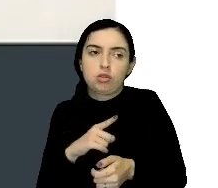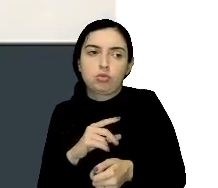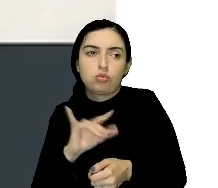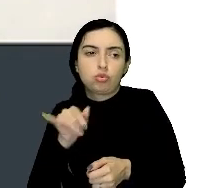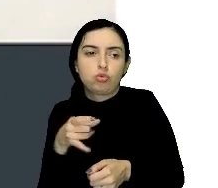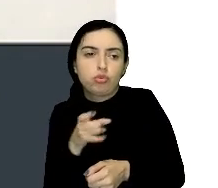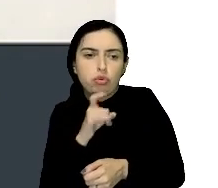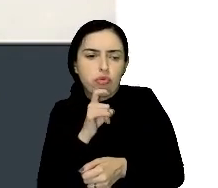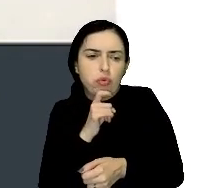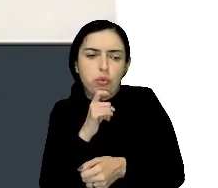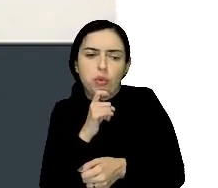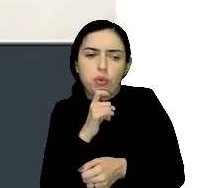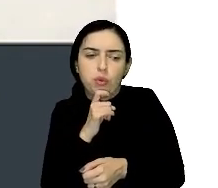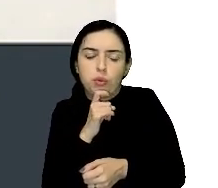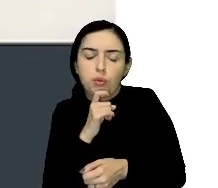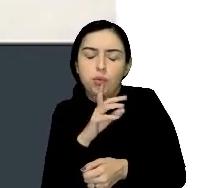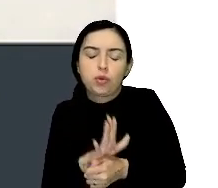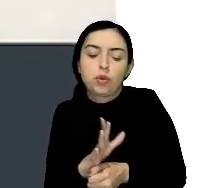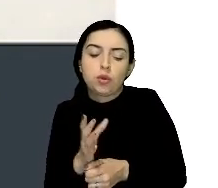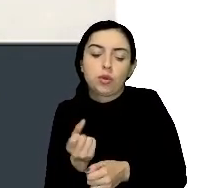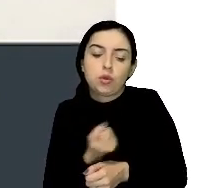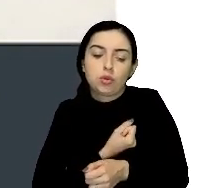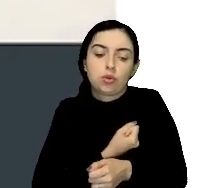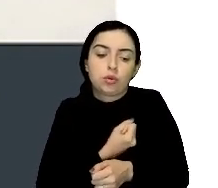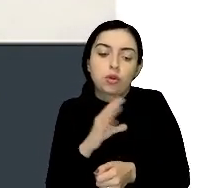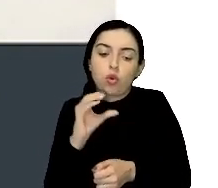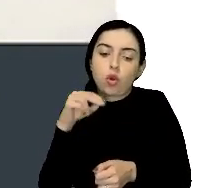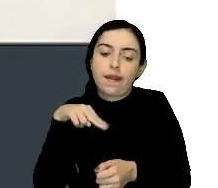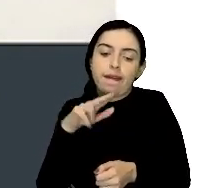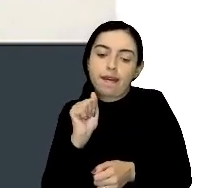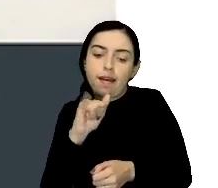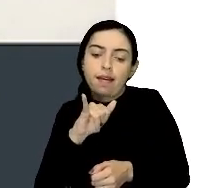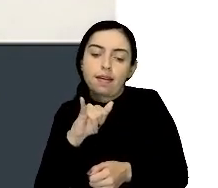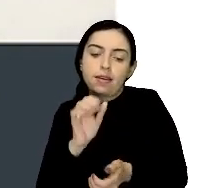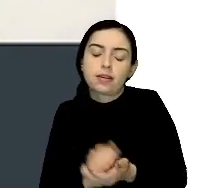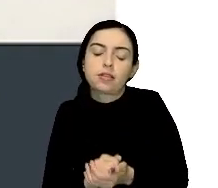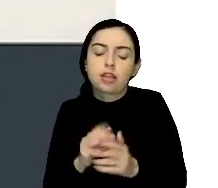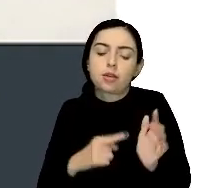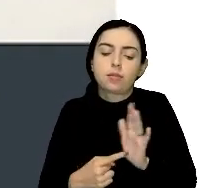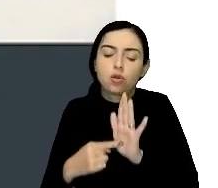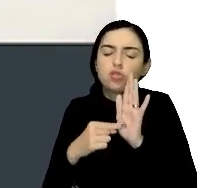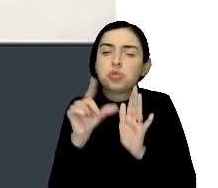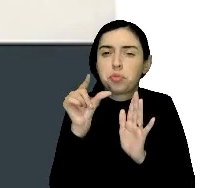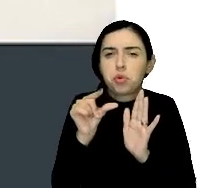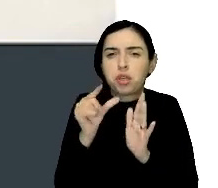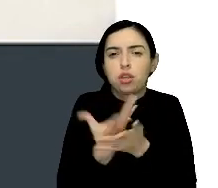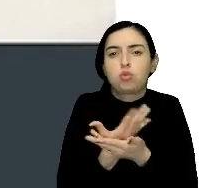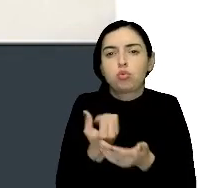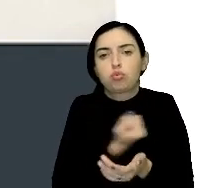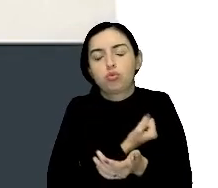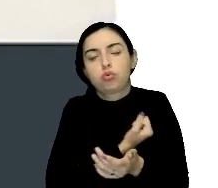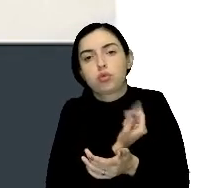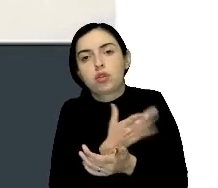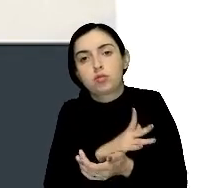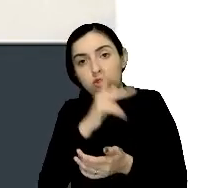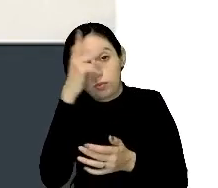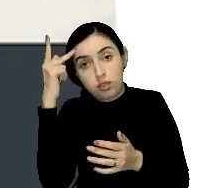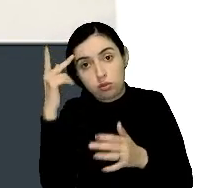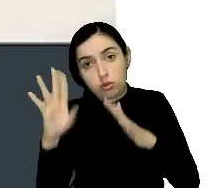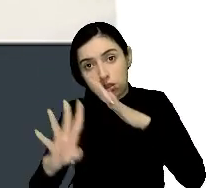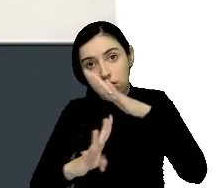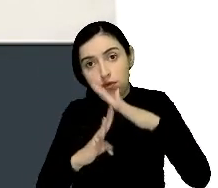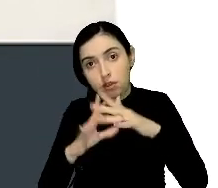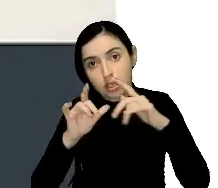publicação do Refúgio em Números pelo CONARE, que mostra um pouco da quantidade de refugiados que a gente tem por